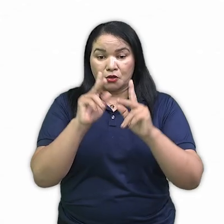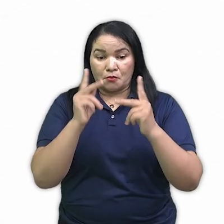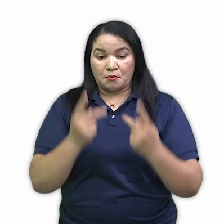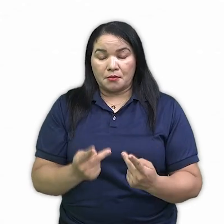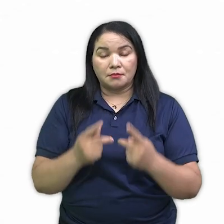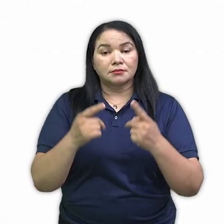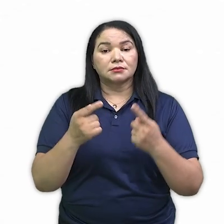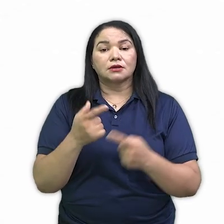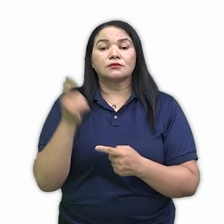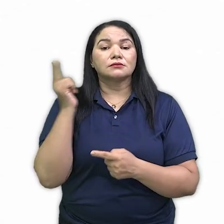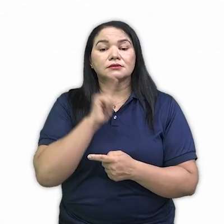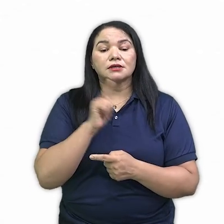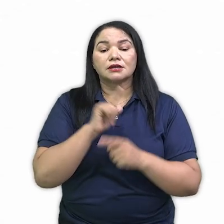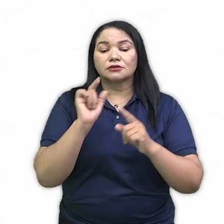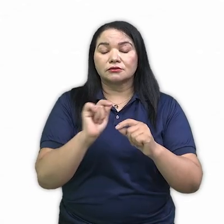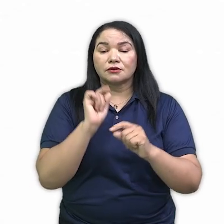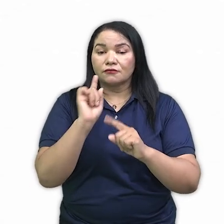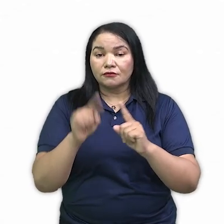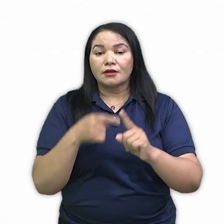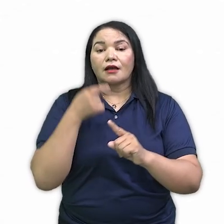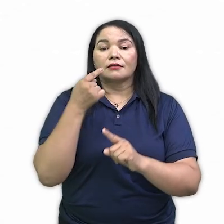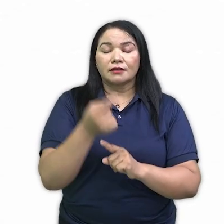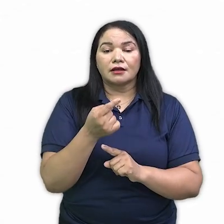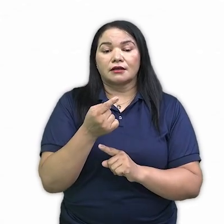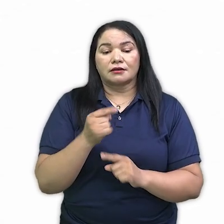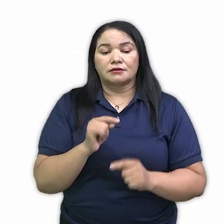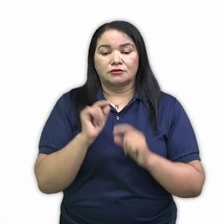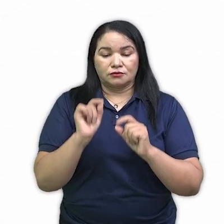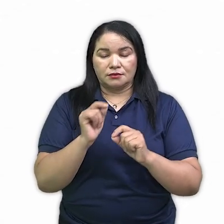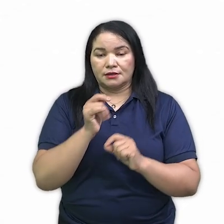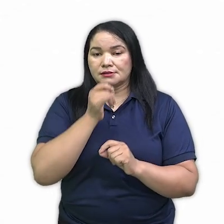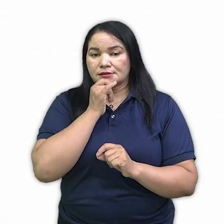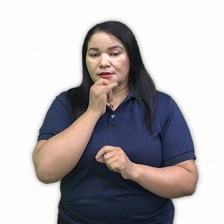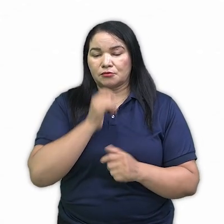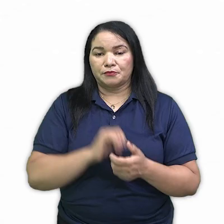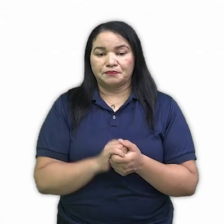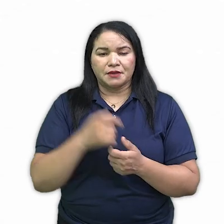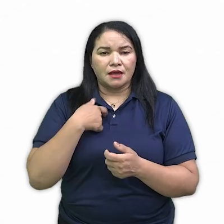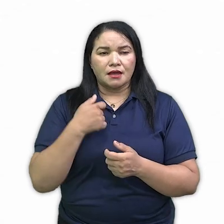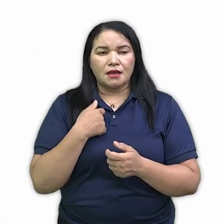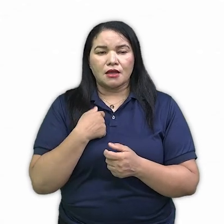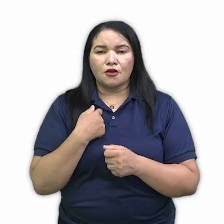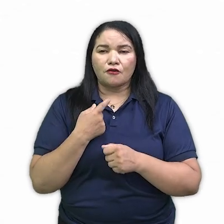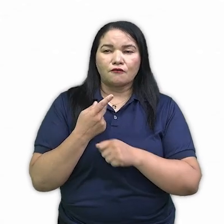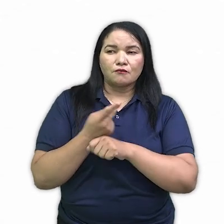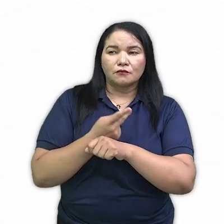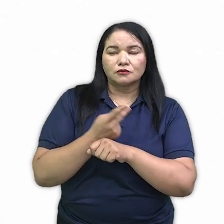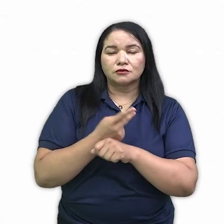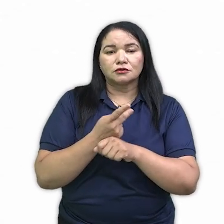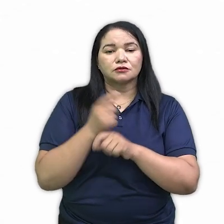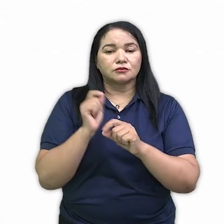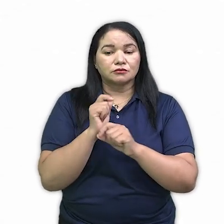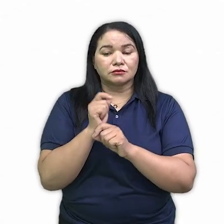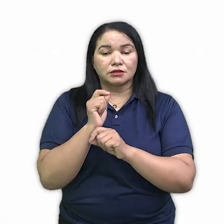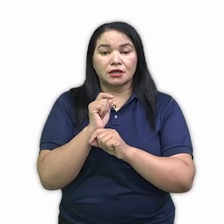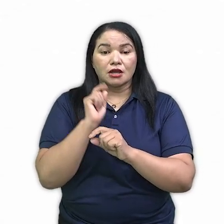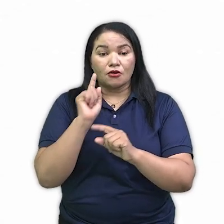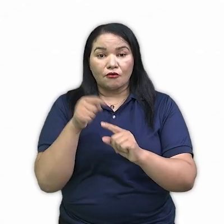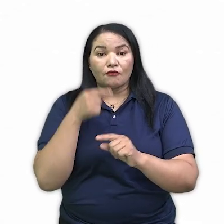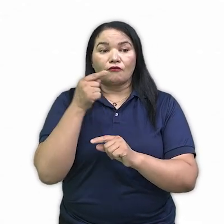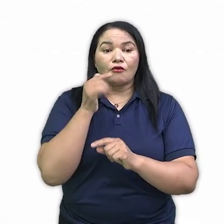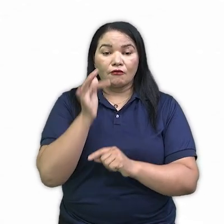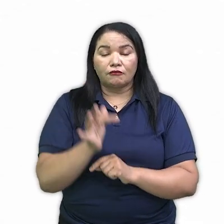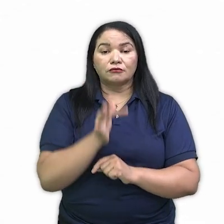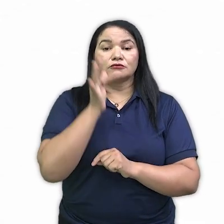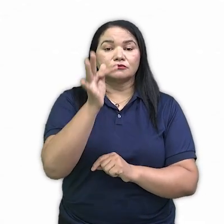se autotranscender, para ir além de si mesmo. É aquela ideia, né? Eu vou em busca do transcendente, eu